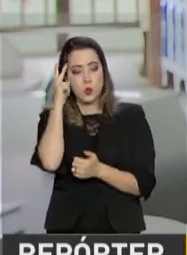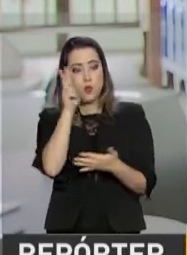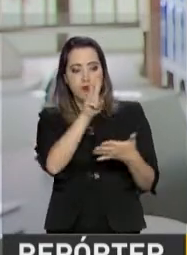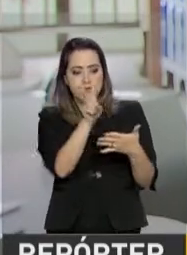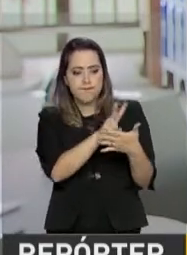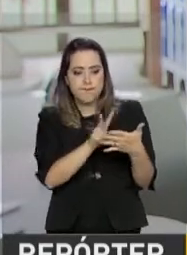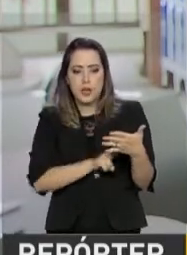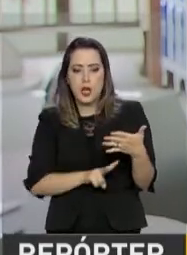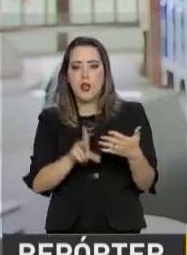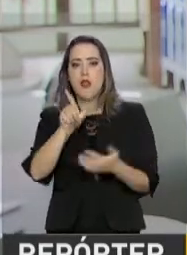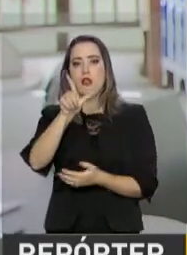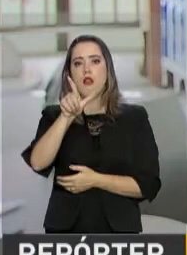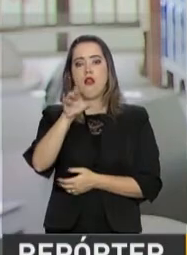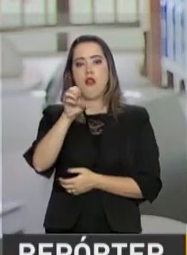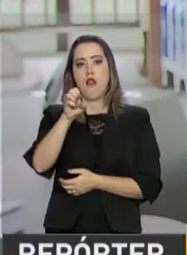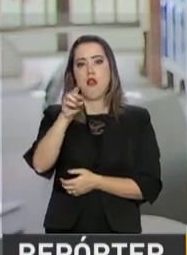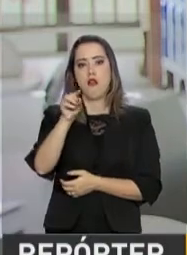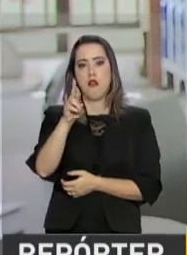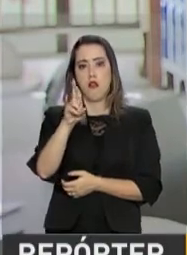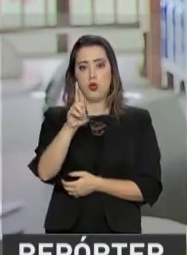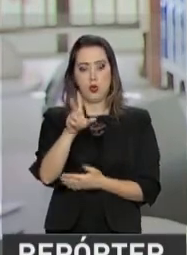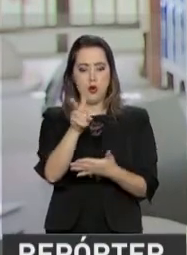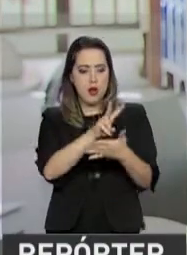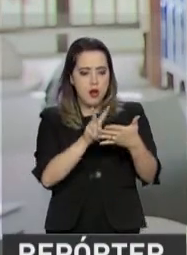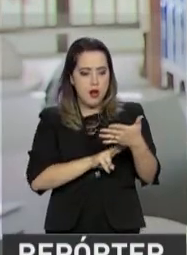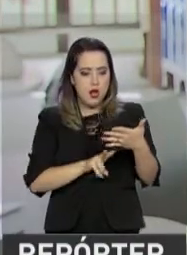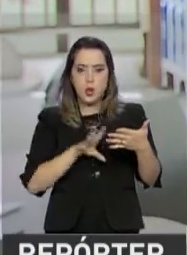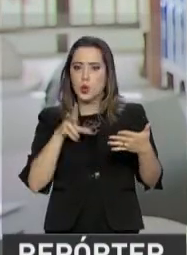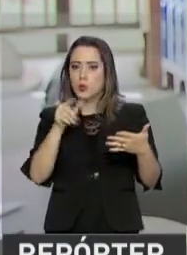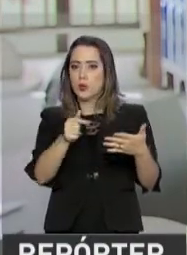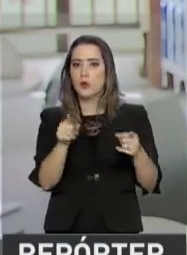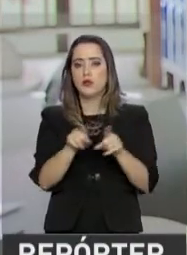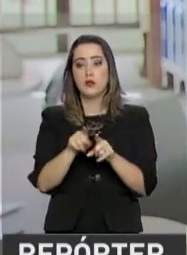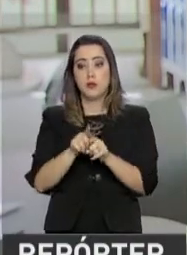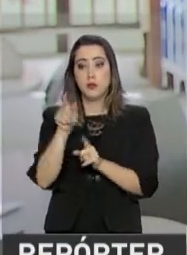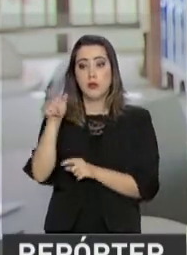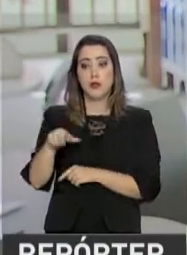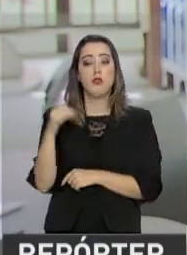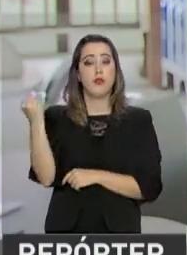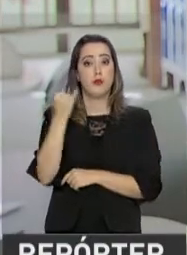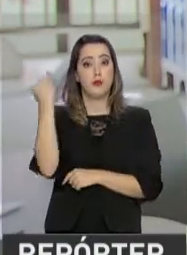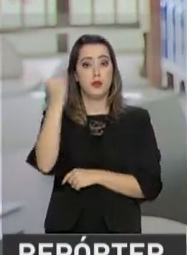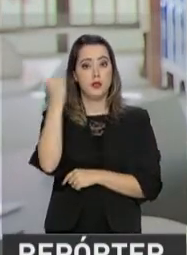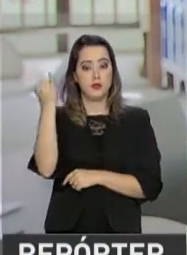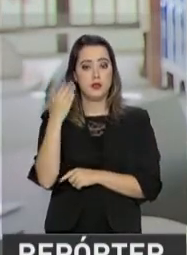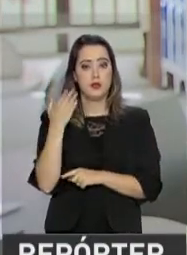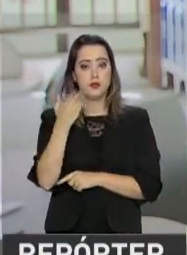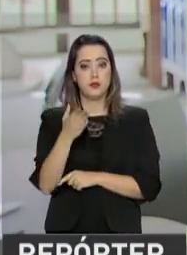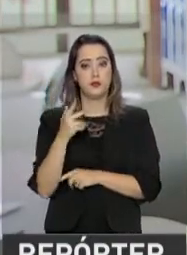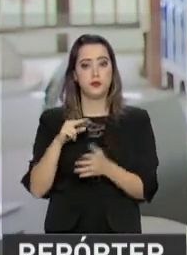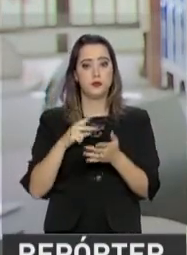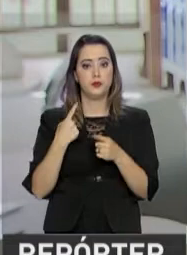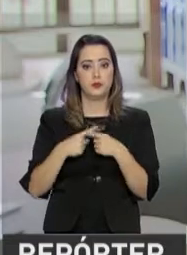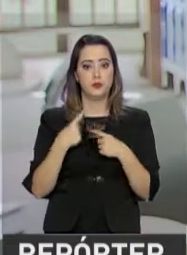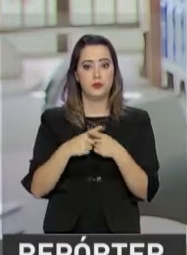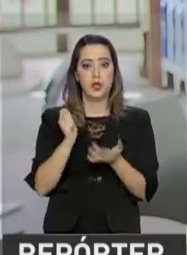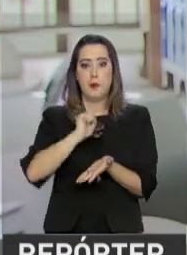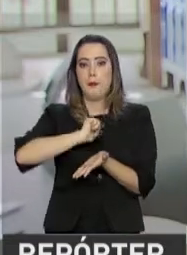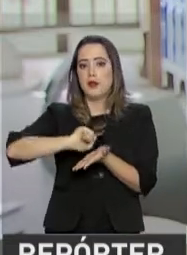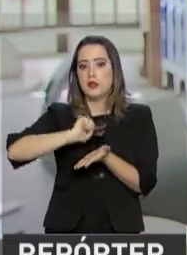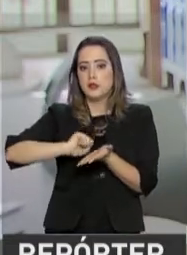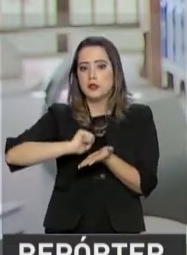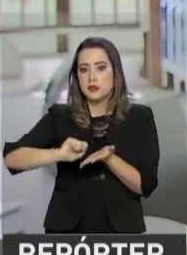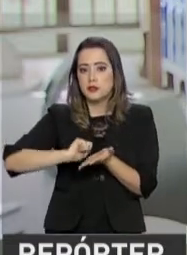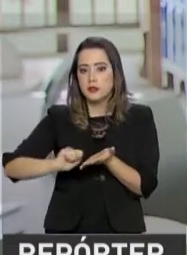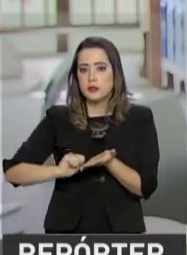além de fazer uma leitura daquilo que é textual também tem uma importância muito grande no sentido de descrever as